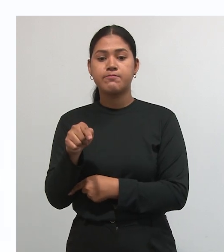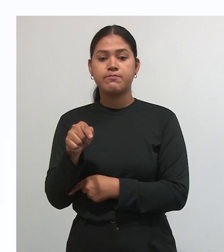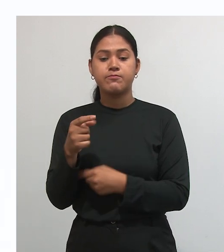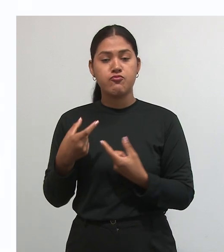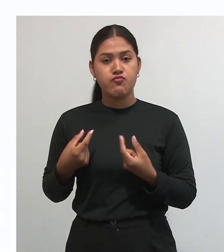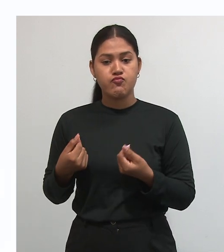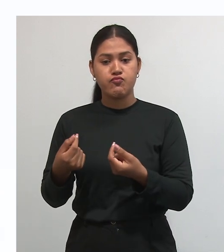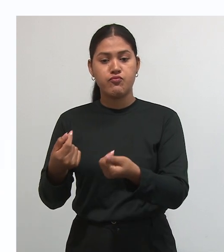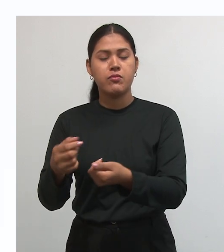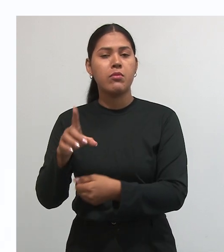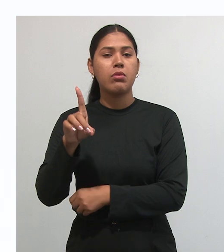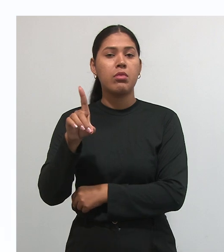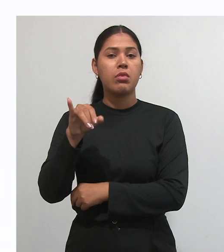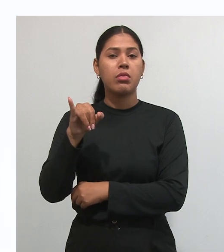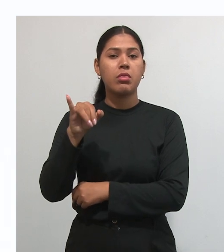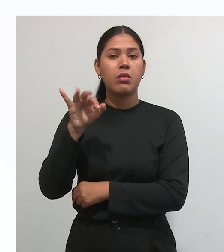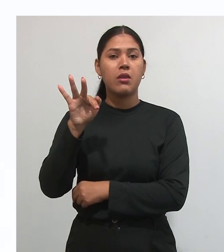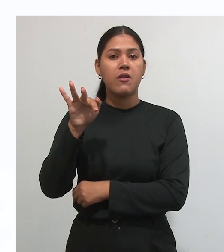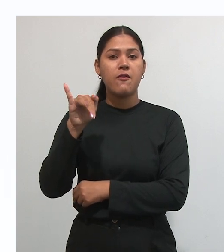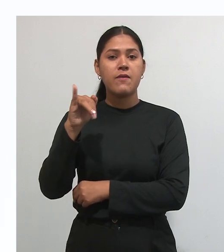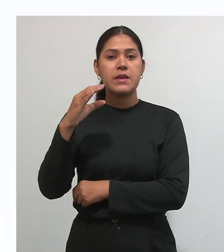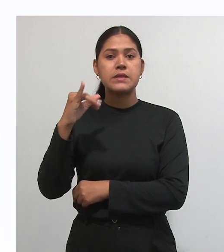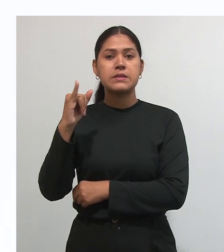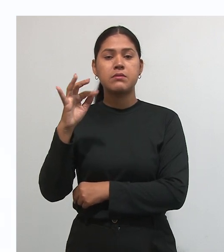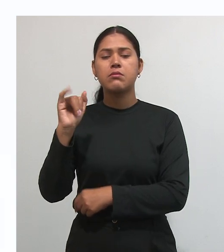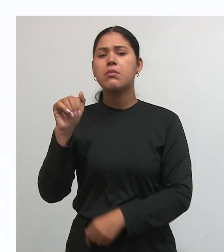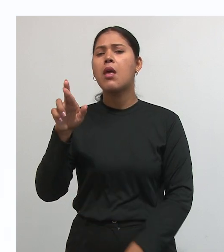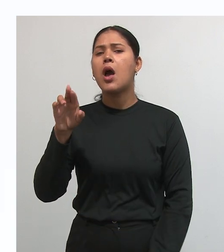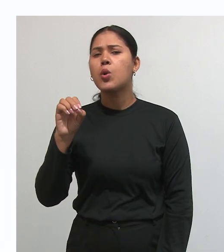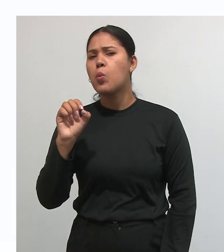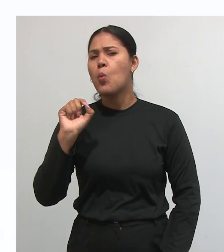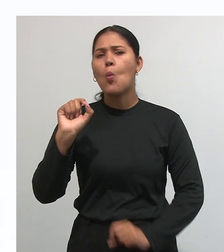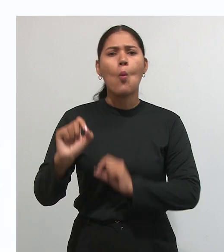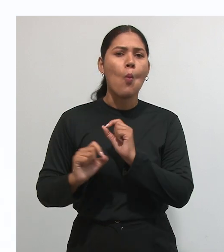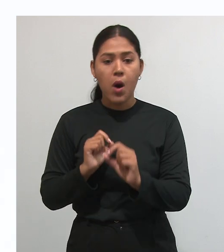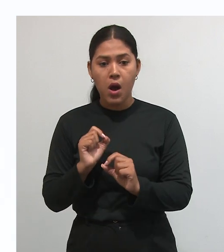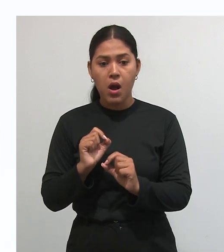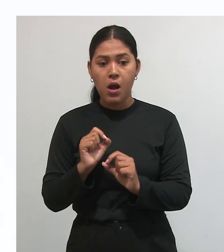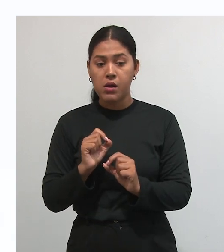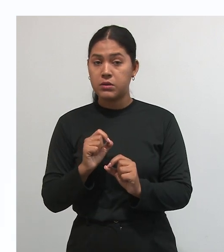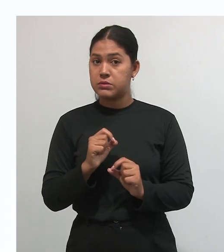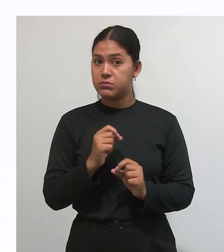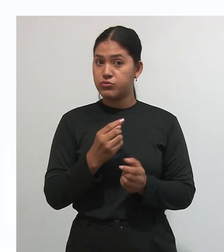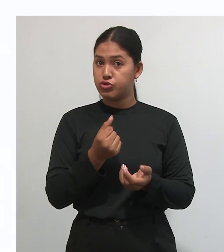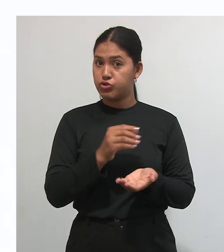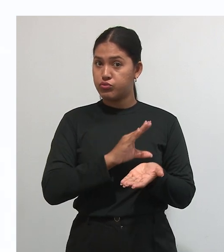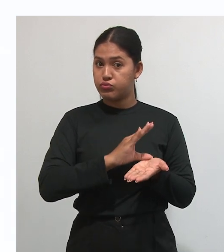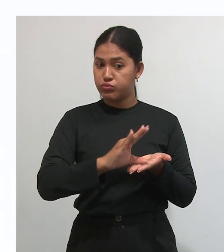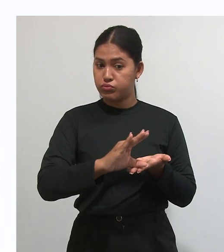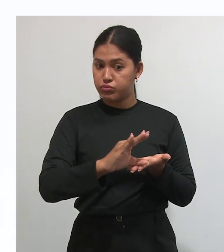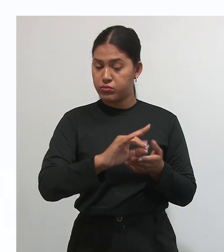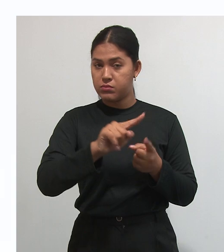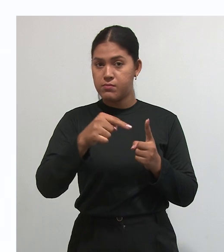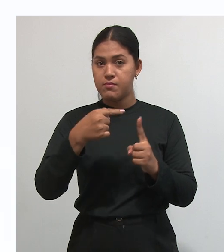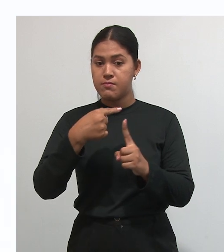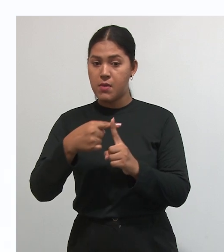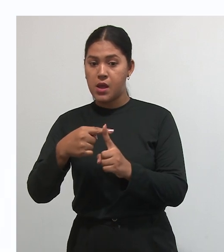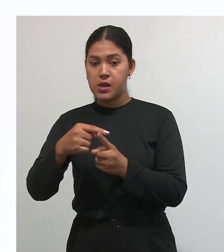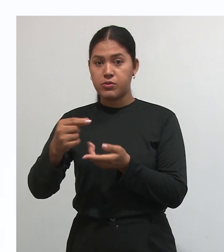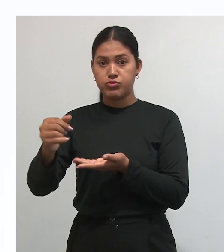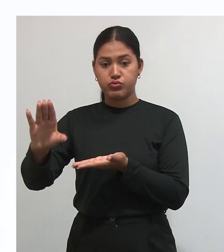seria feito esse cálculo? Temos aqui o saldo inicial mais entradas financeiras menos